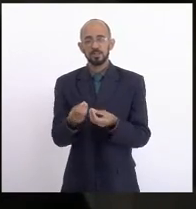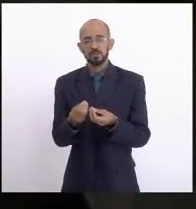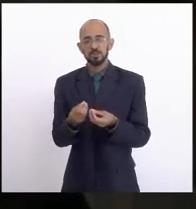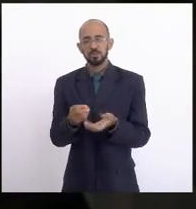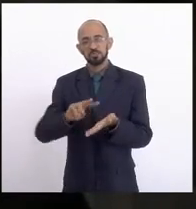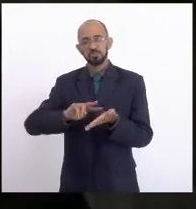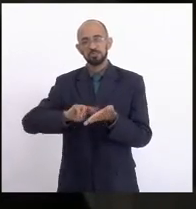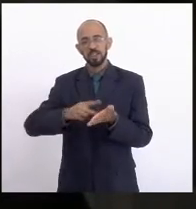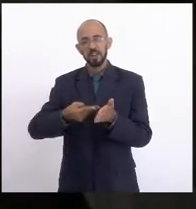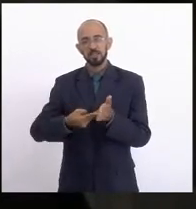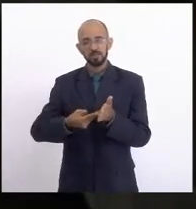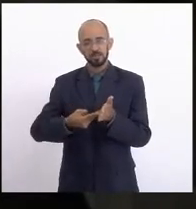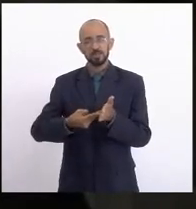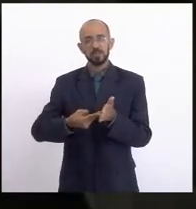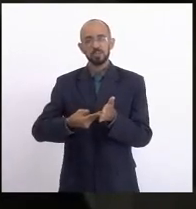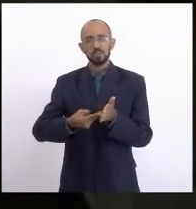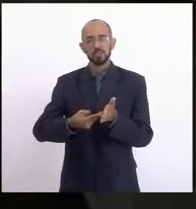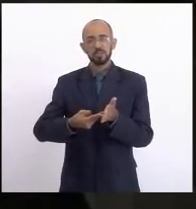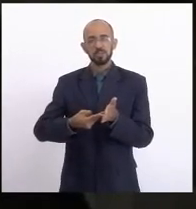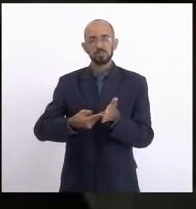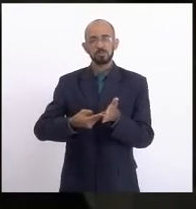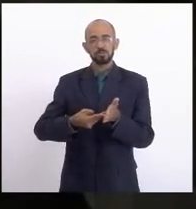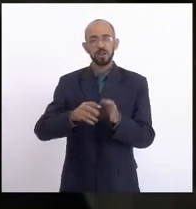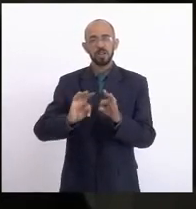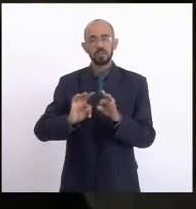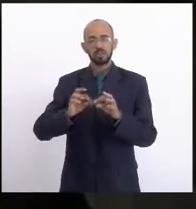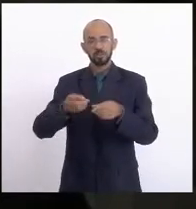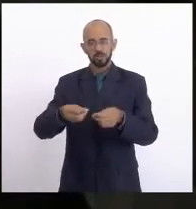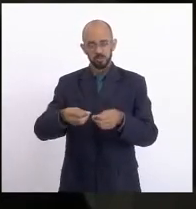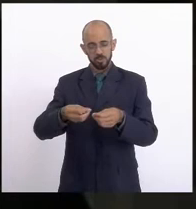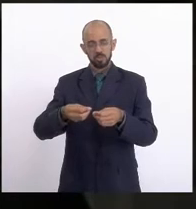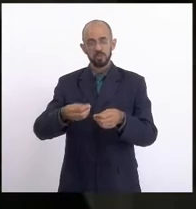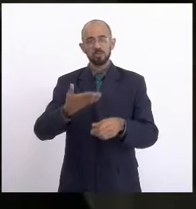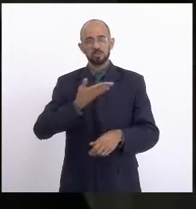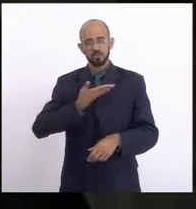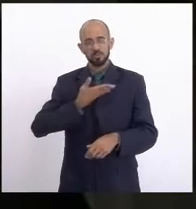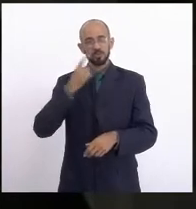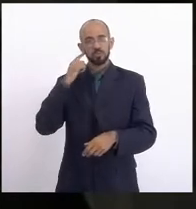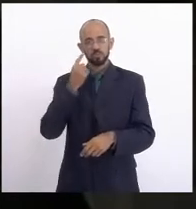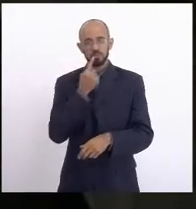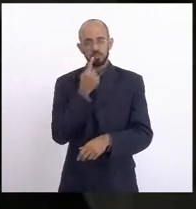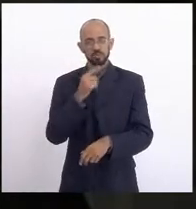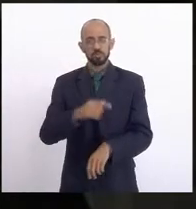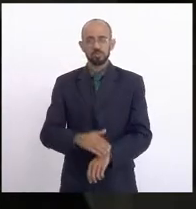voz aos deficientes auditivos.